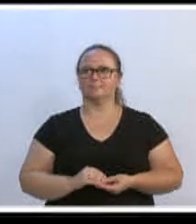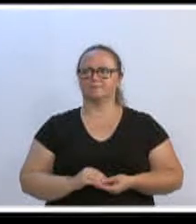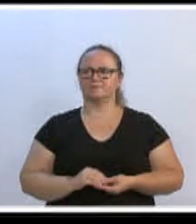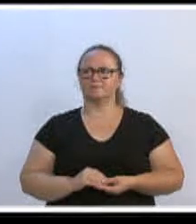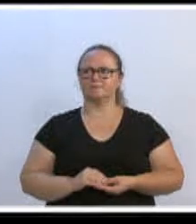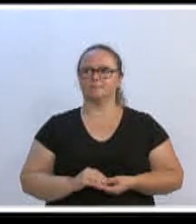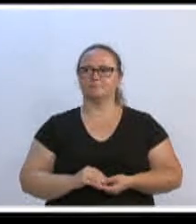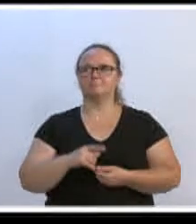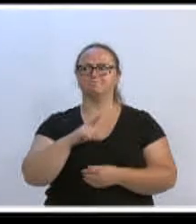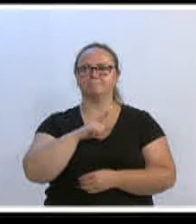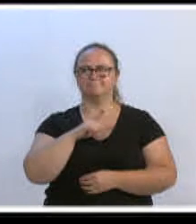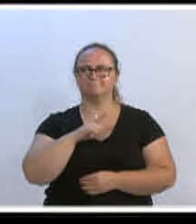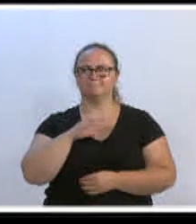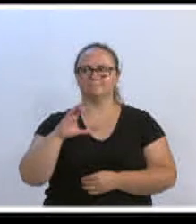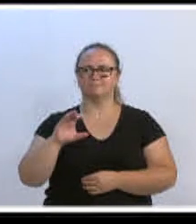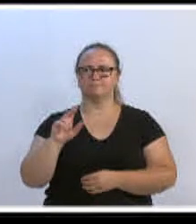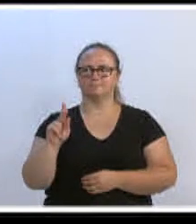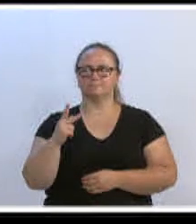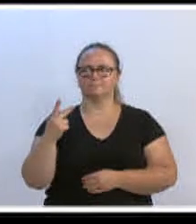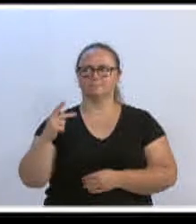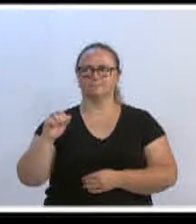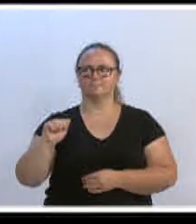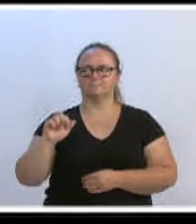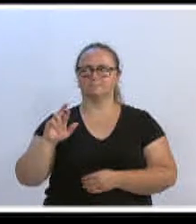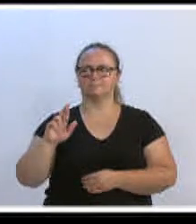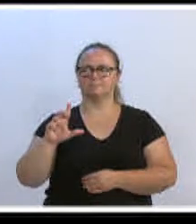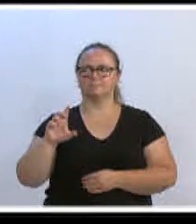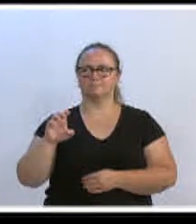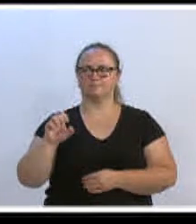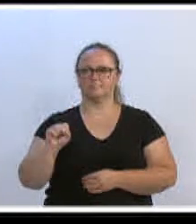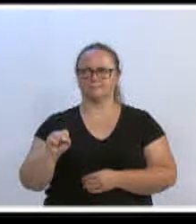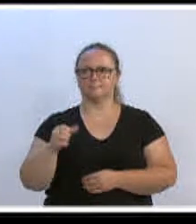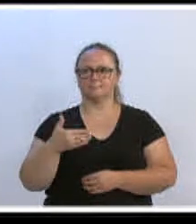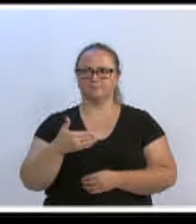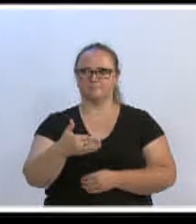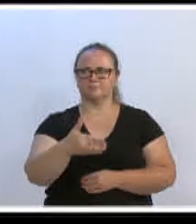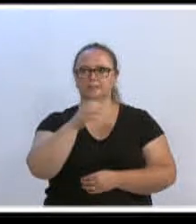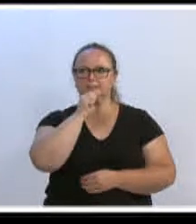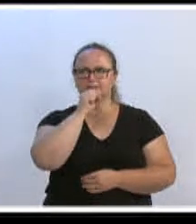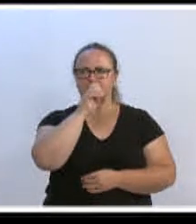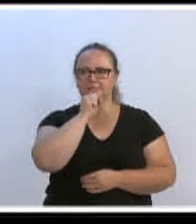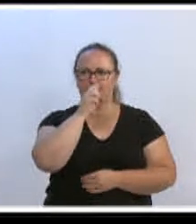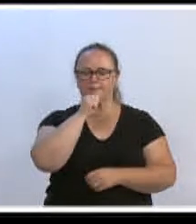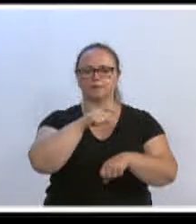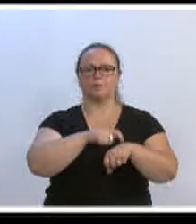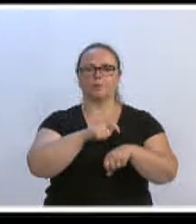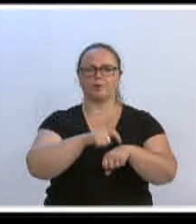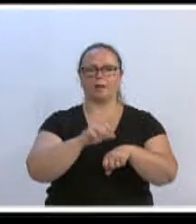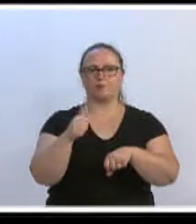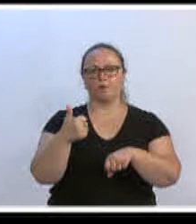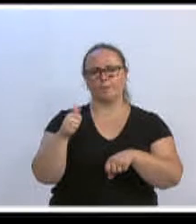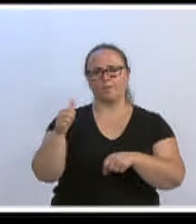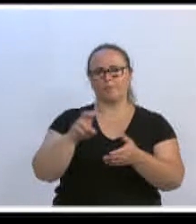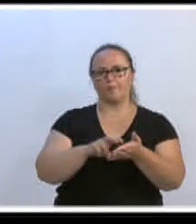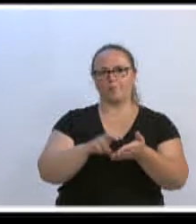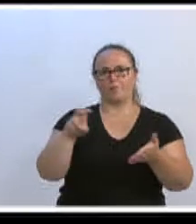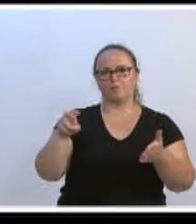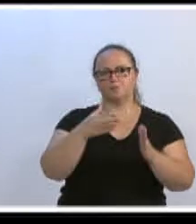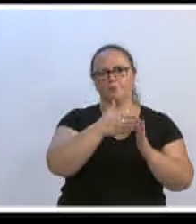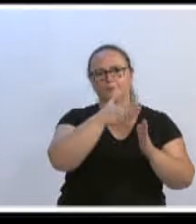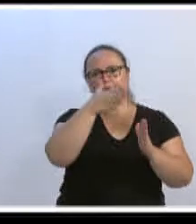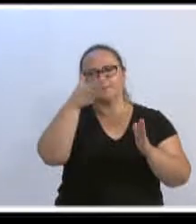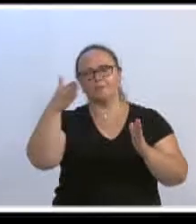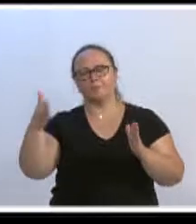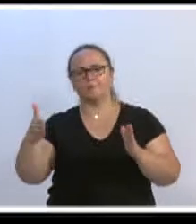charles no próximo dia 21 sábado das 11 da manhã às dez da noite na associação de